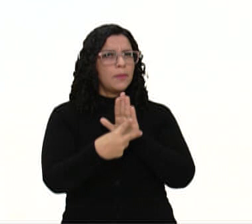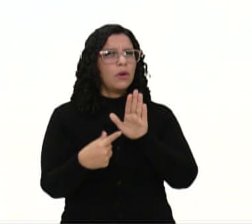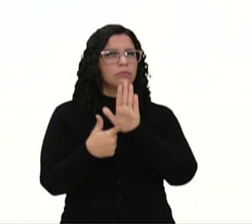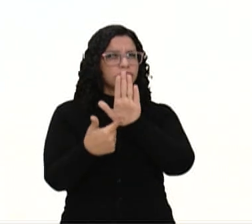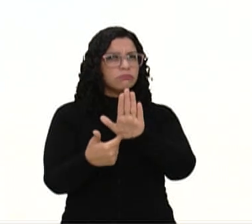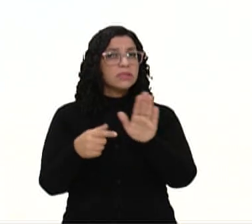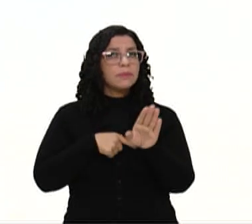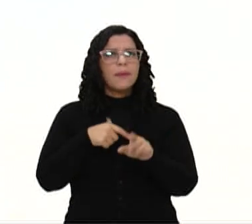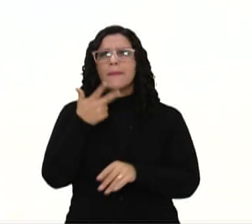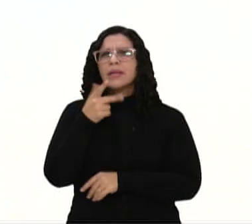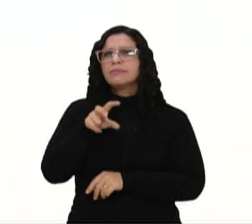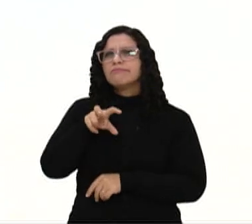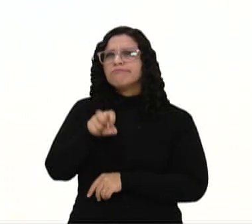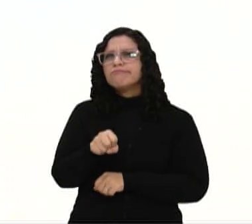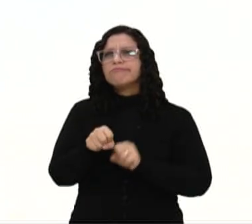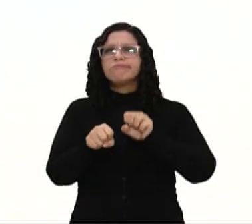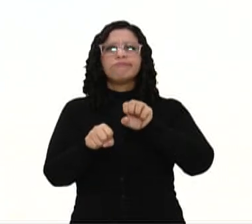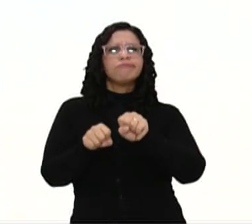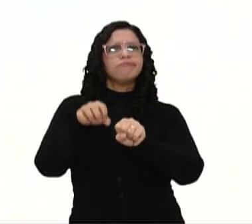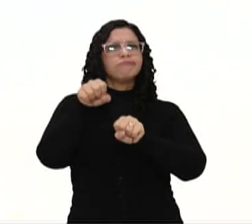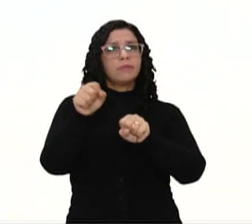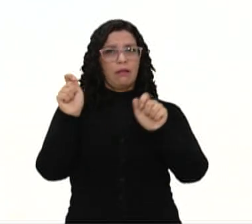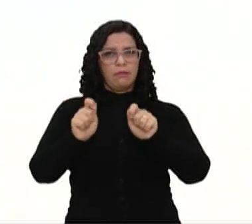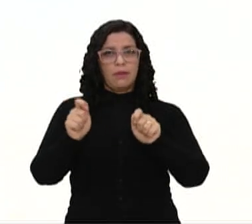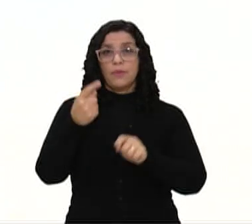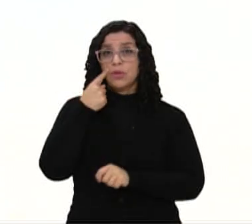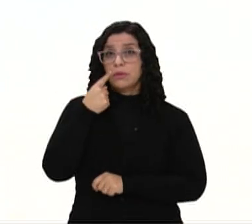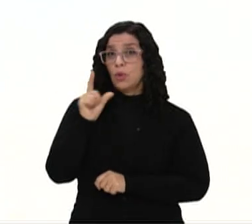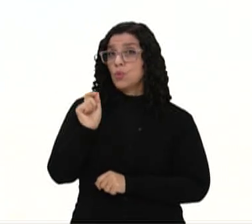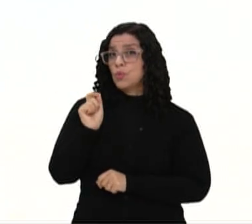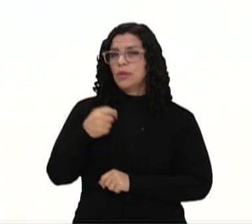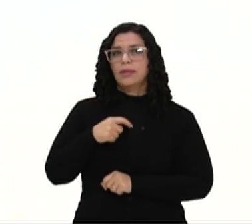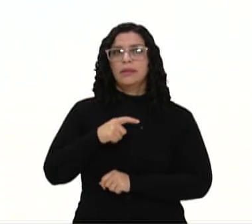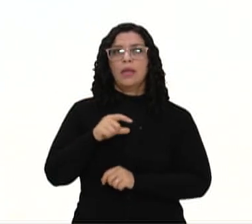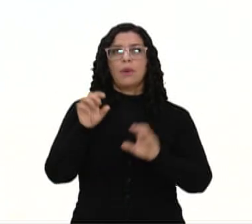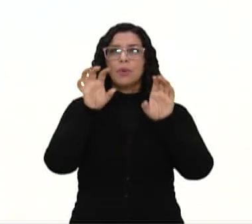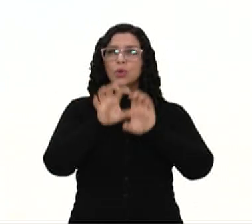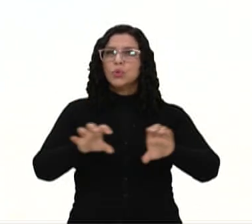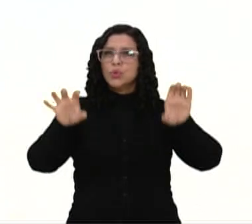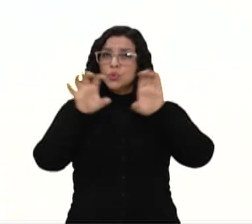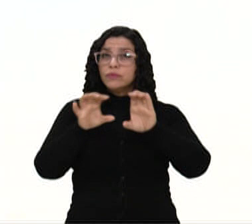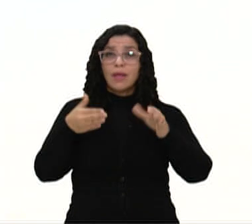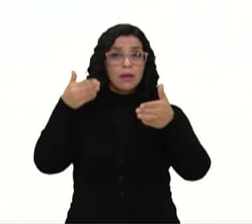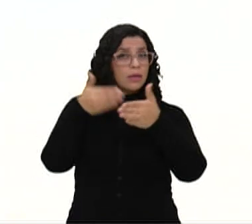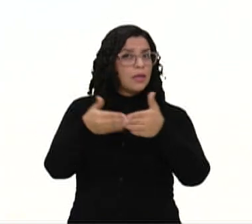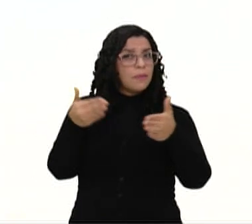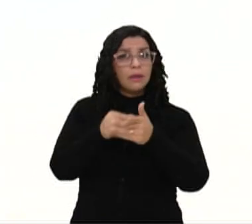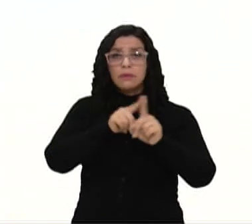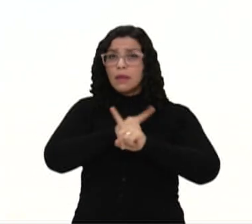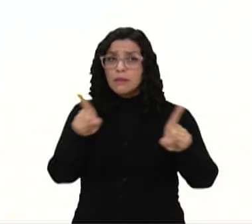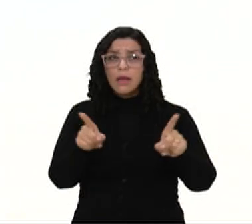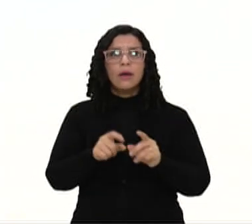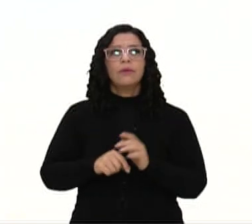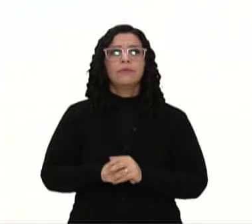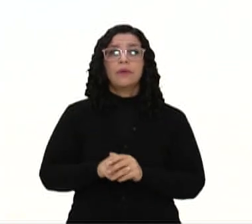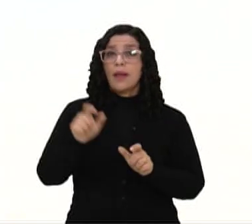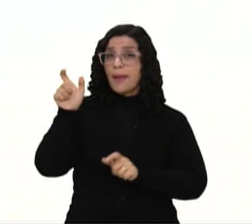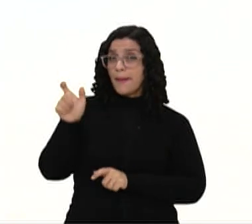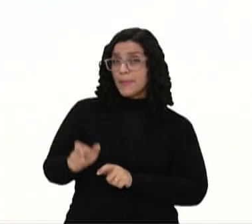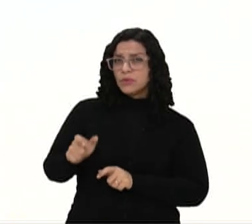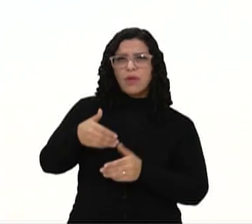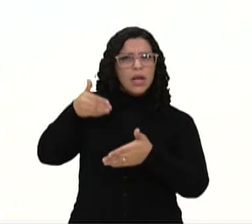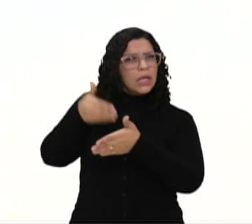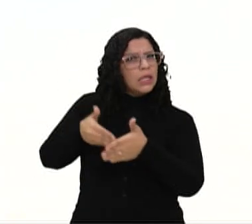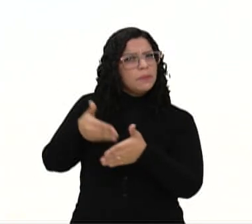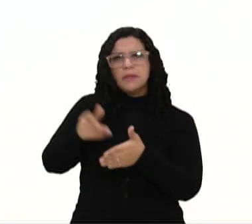de subir os degraus. Temos aqui, nas nuvens, não se limite, para a pessoa, o personagem, não